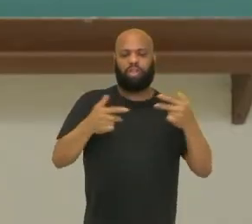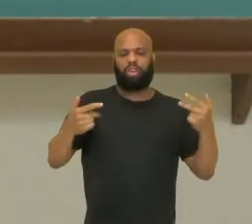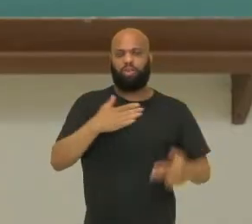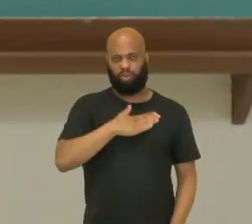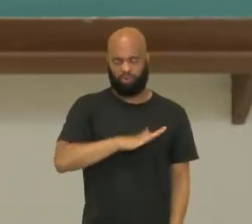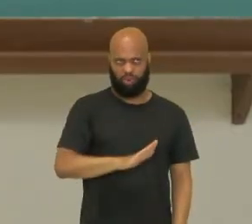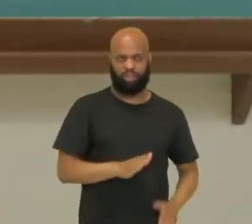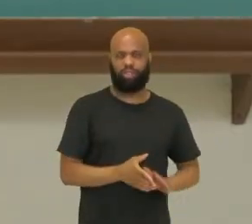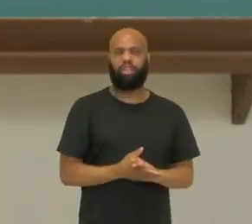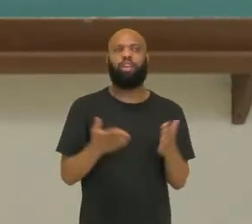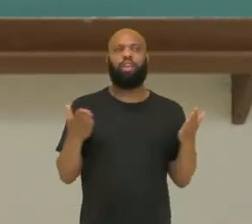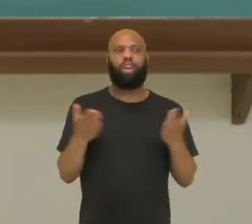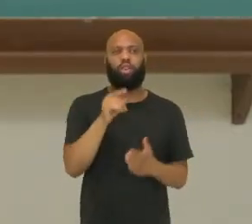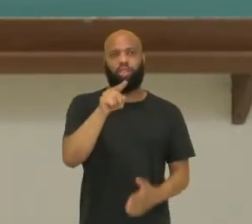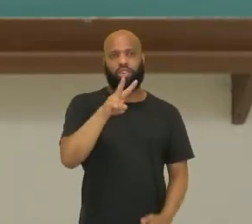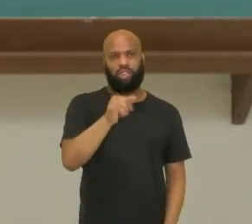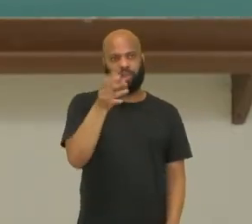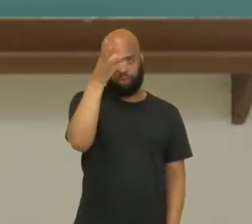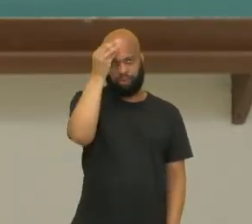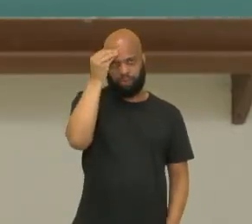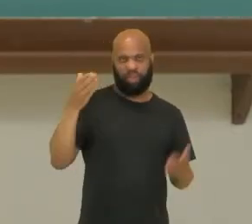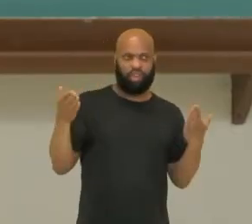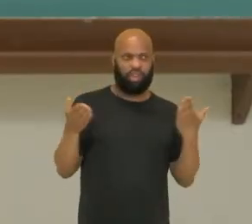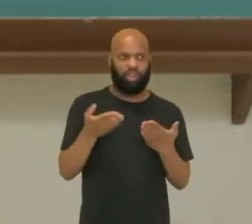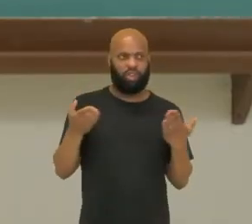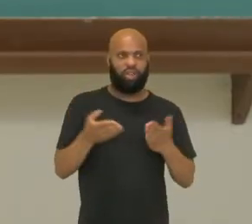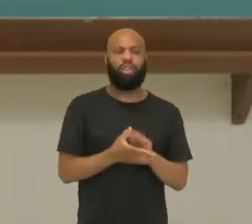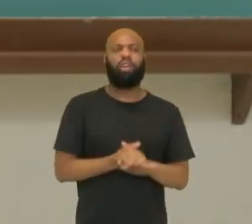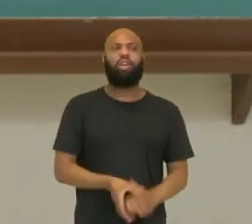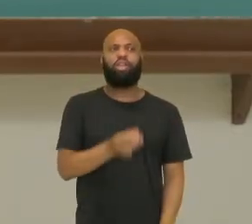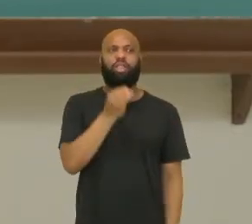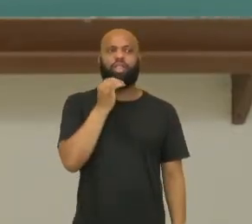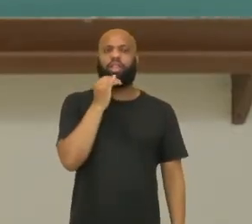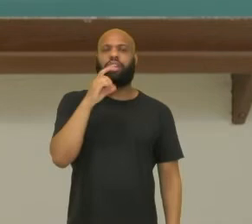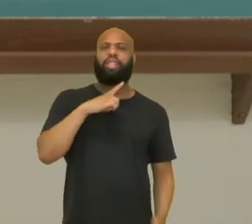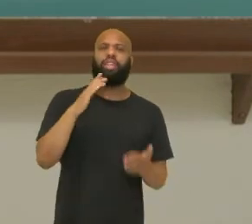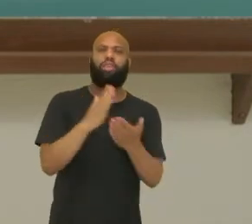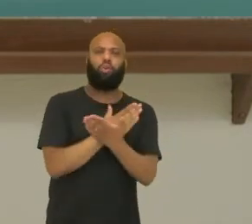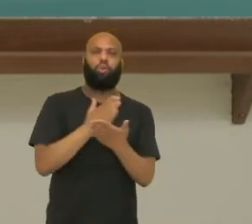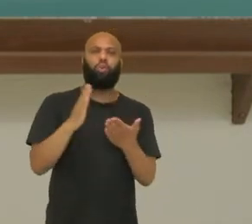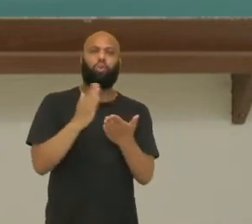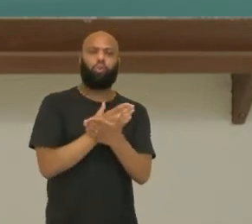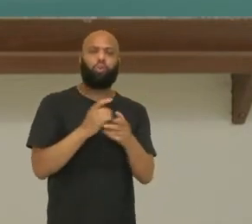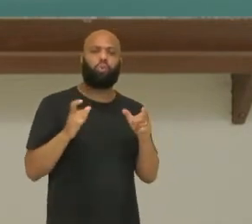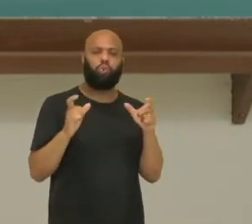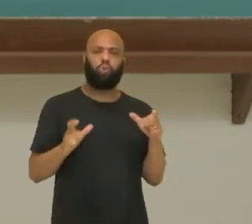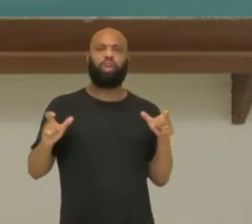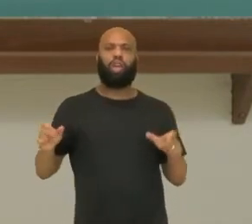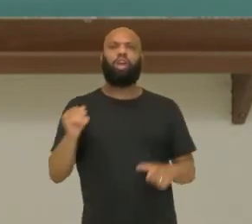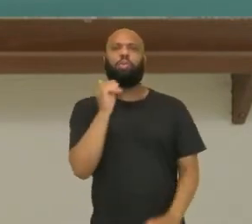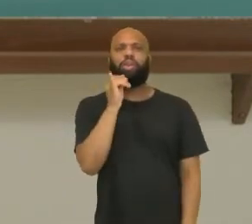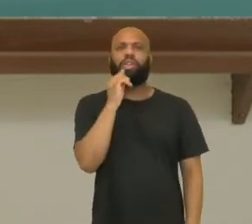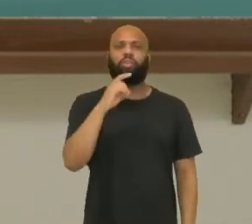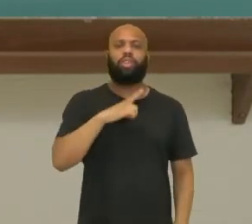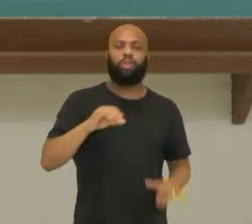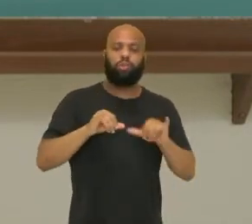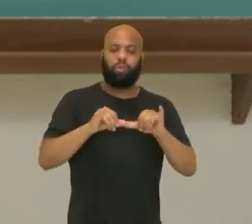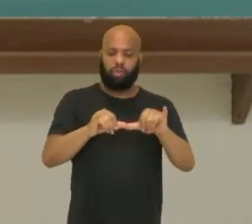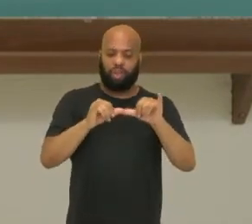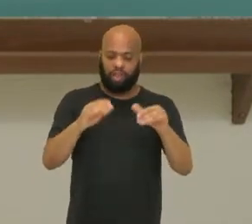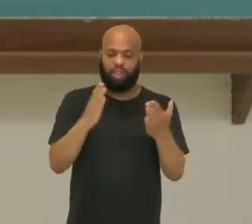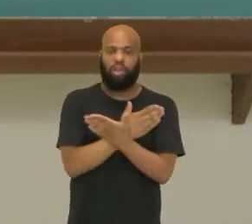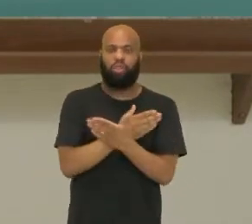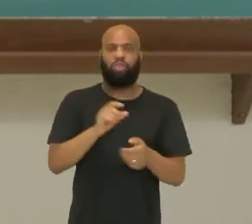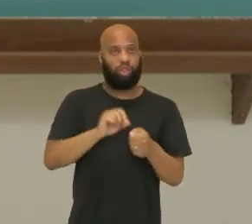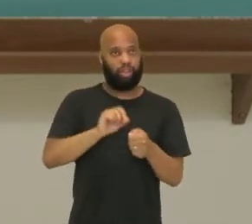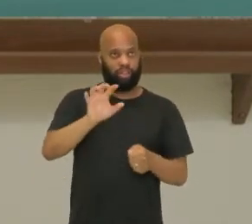Fazer um comentário aqui para fixar bem na sua cabeça. Alguns lugares, por exemplo, supermercado, alguns fazem isso,